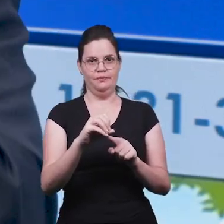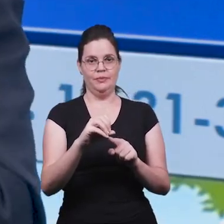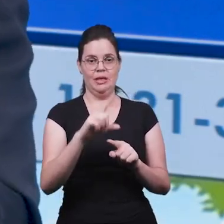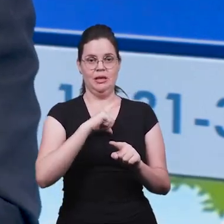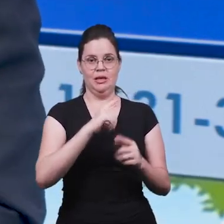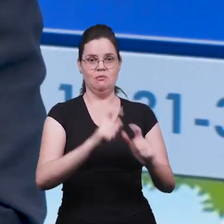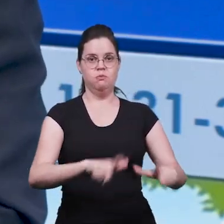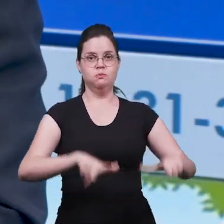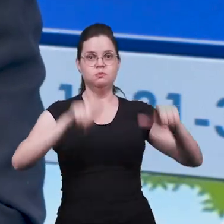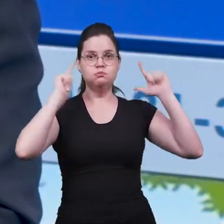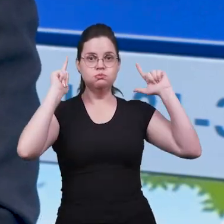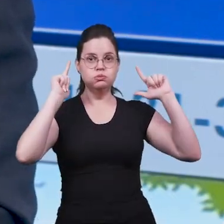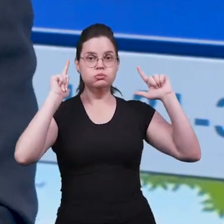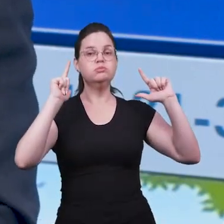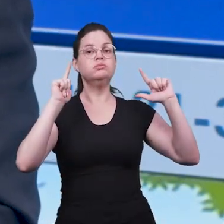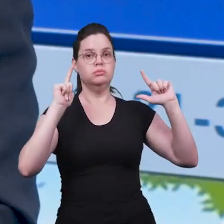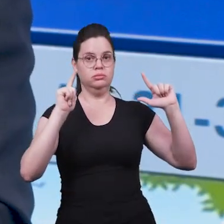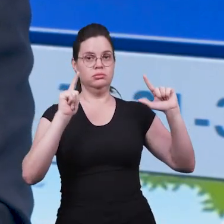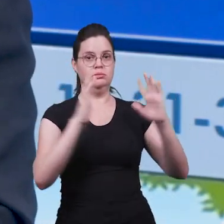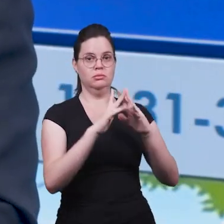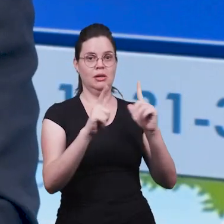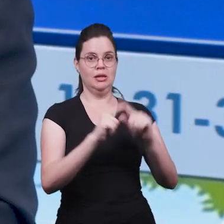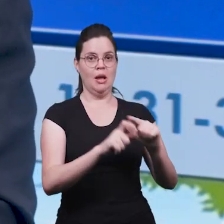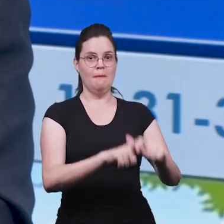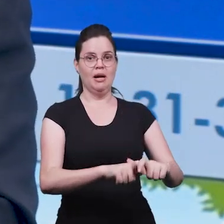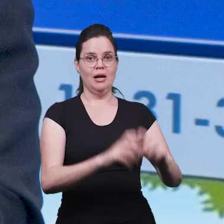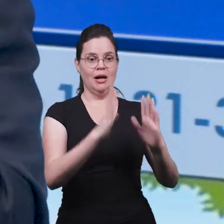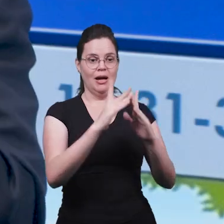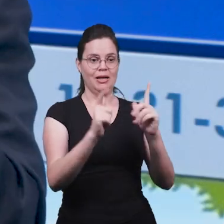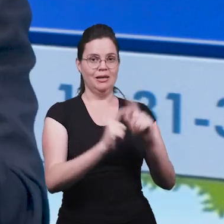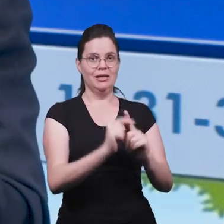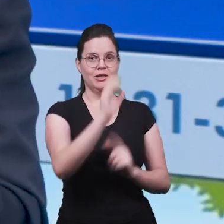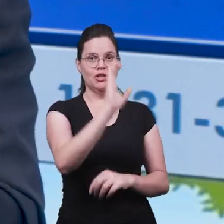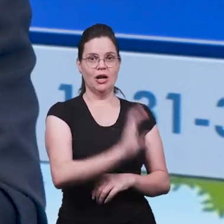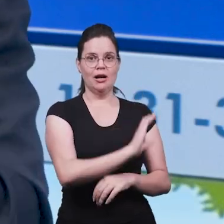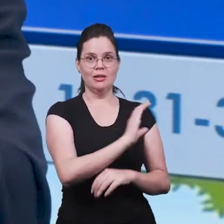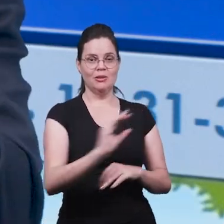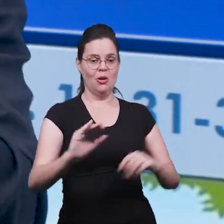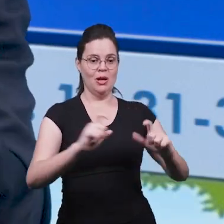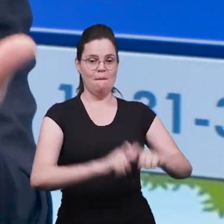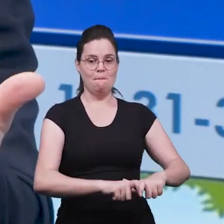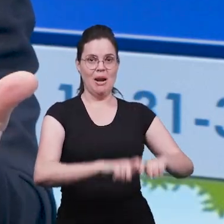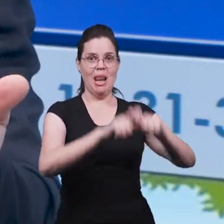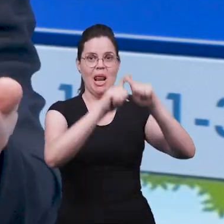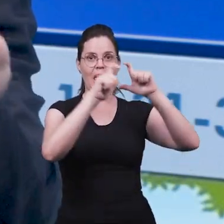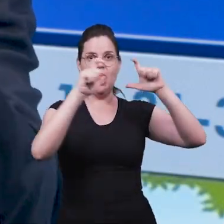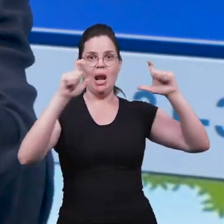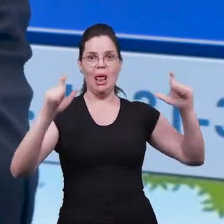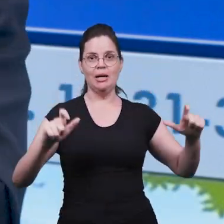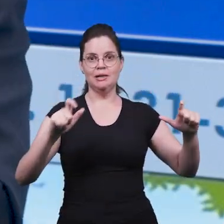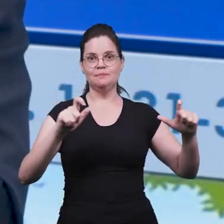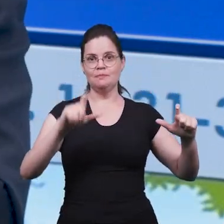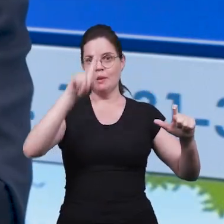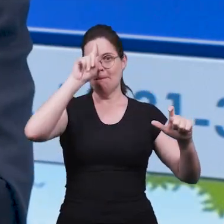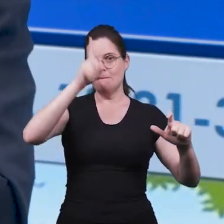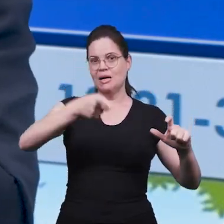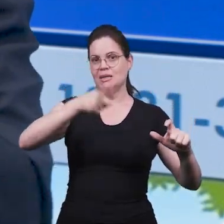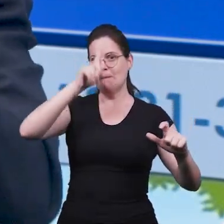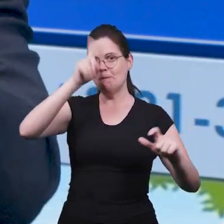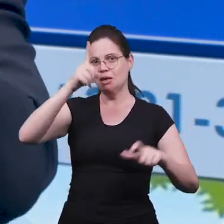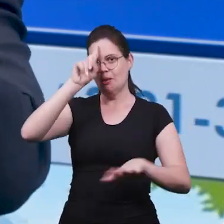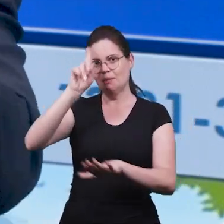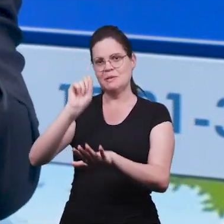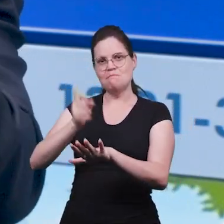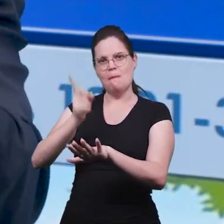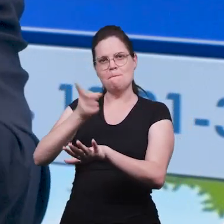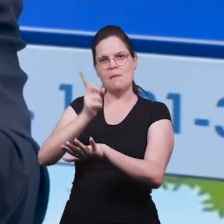muita autoridade e ela começa então a ditar as normas, e uma das coisas que ela fez foi esconder a palavra, não